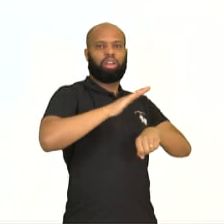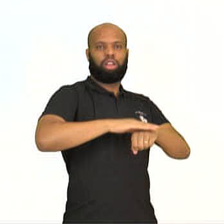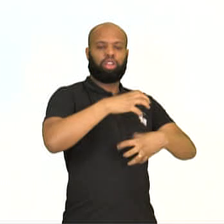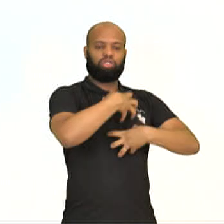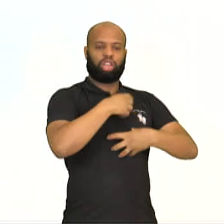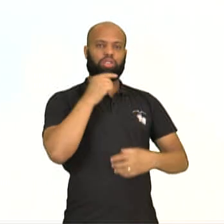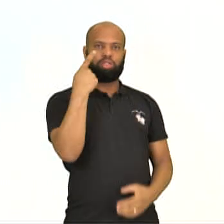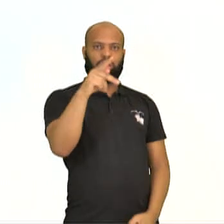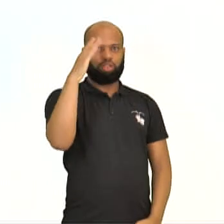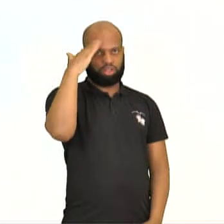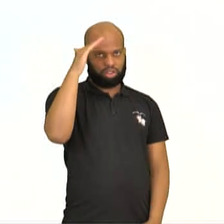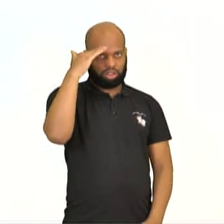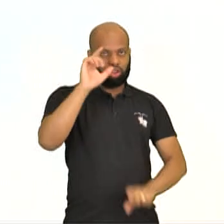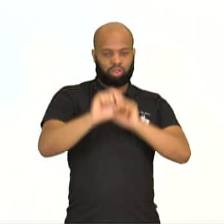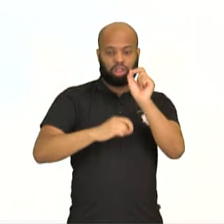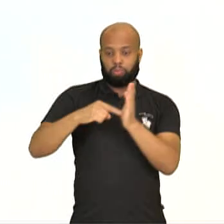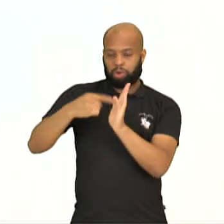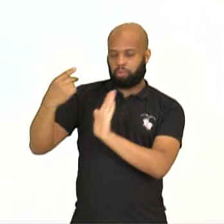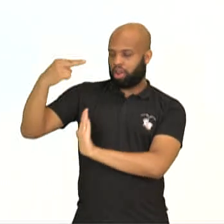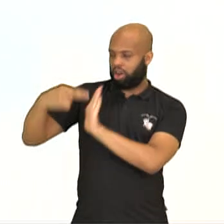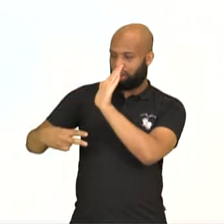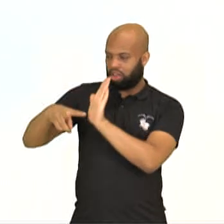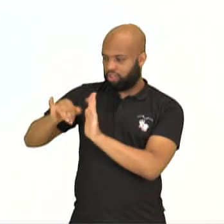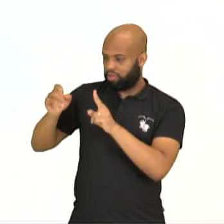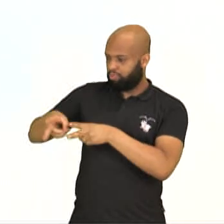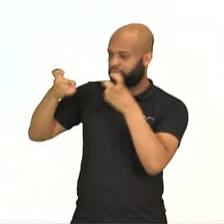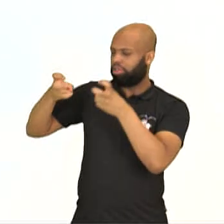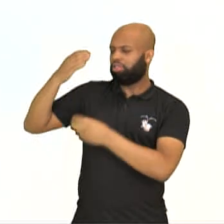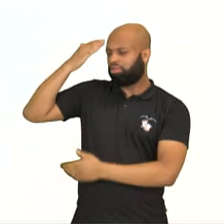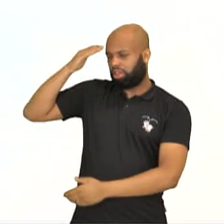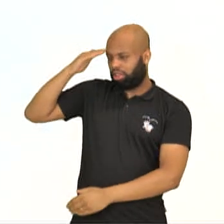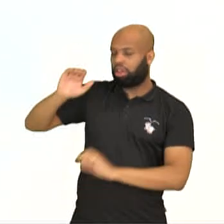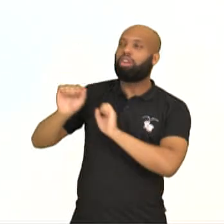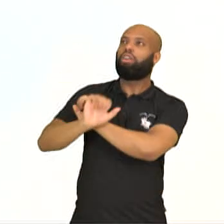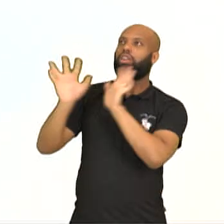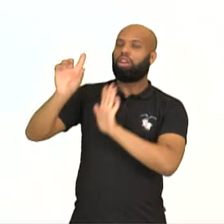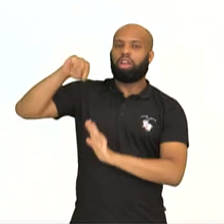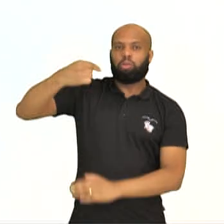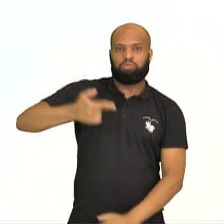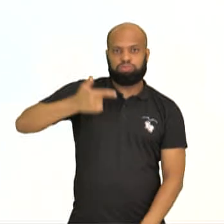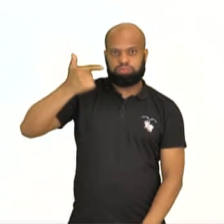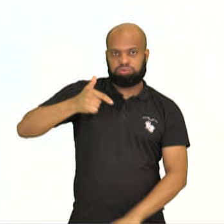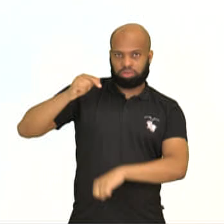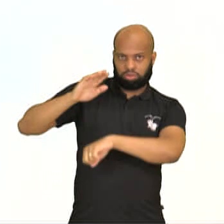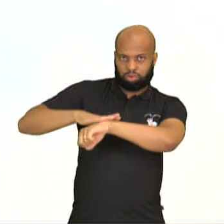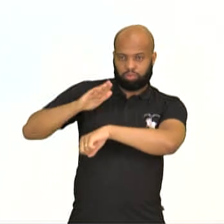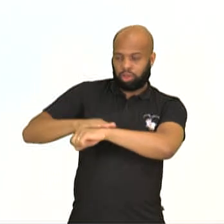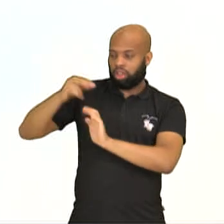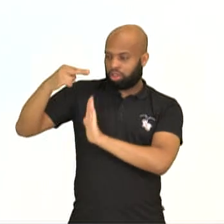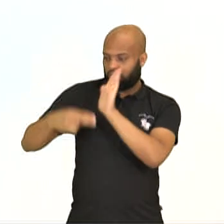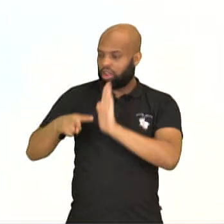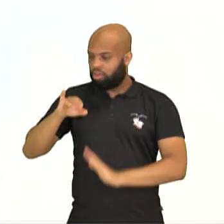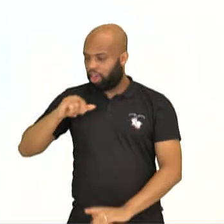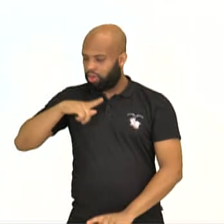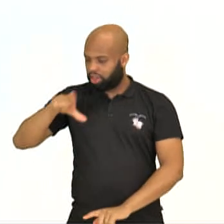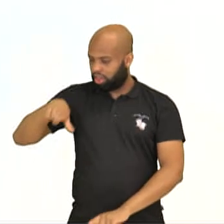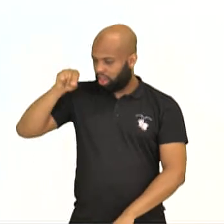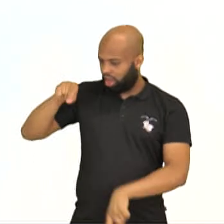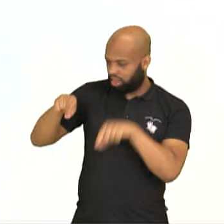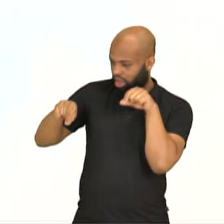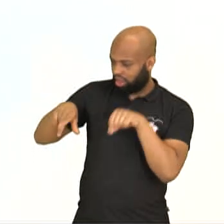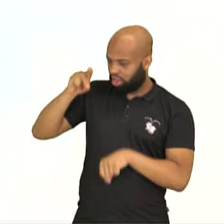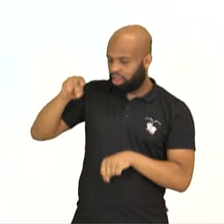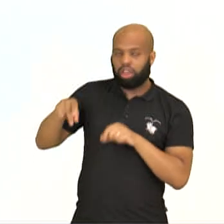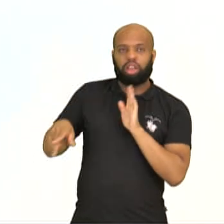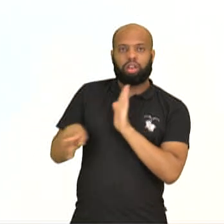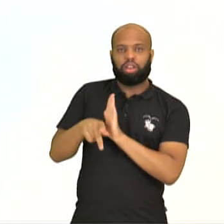leitura será sempre de reconhecimento geral, mas a partir da segunda leitura, você já pode selecionar as partes do texto